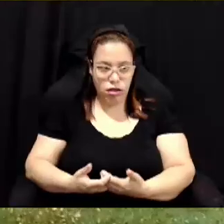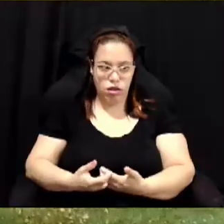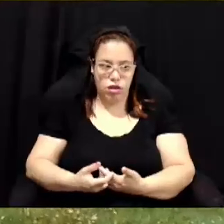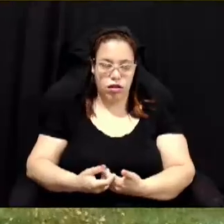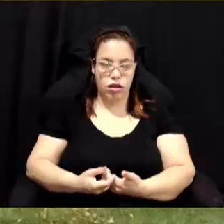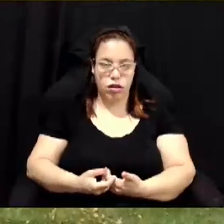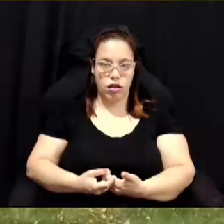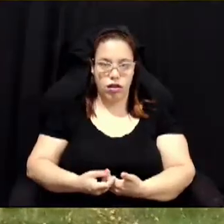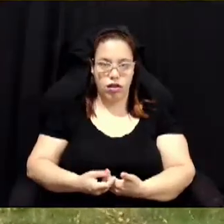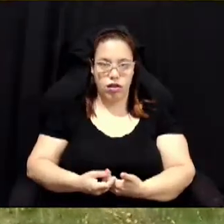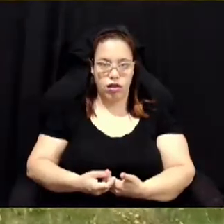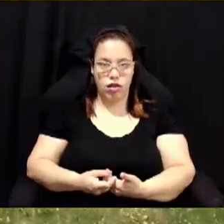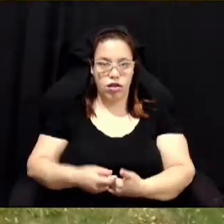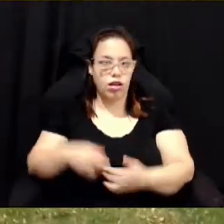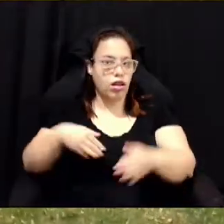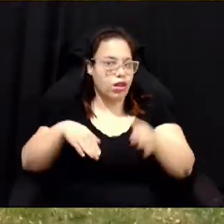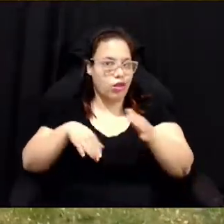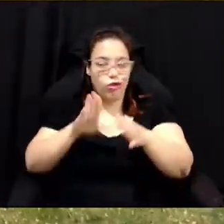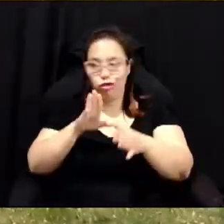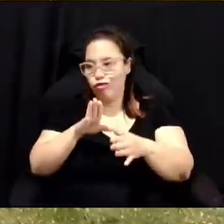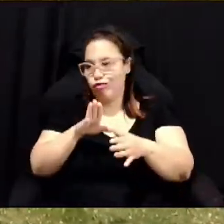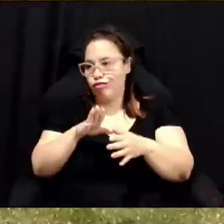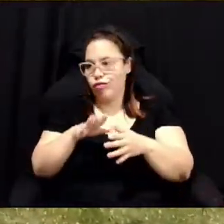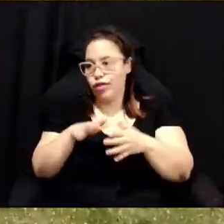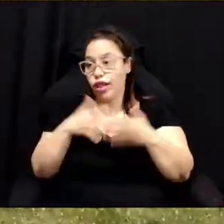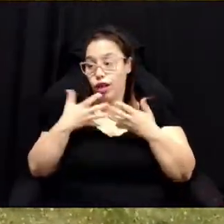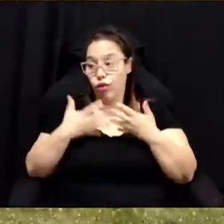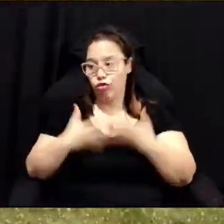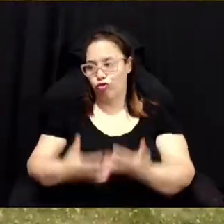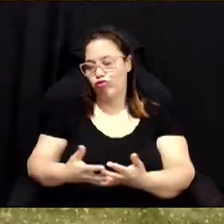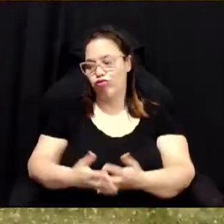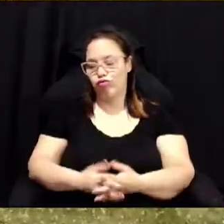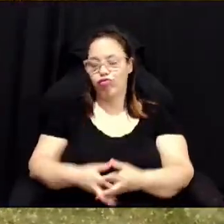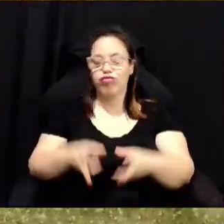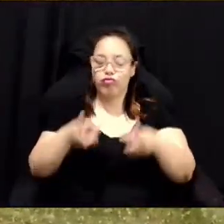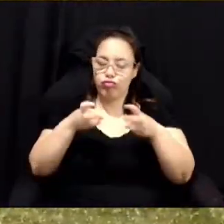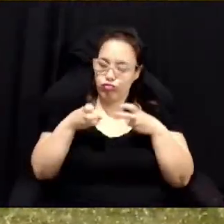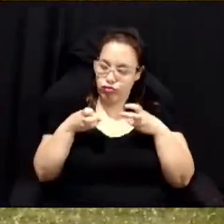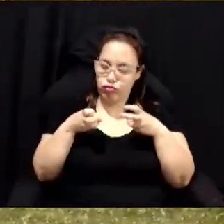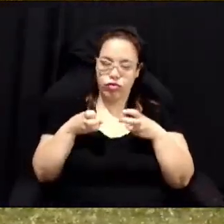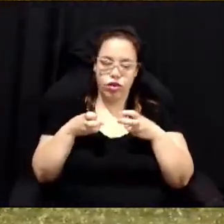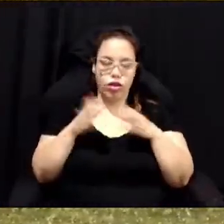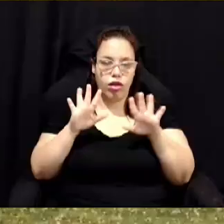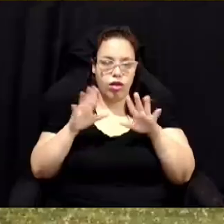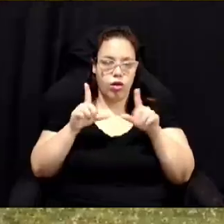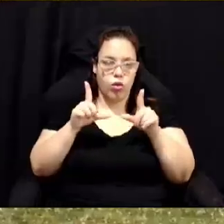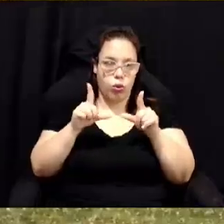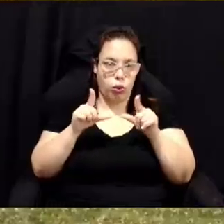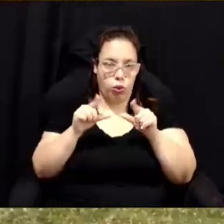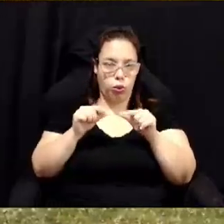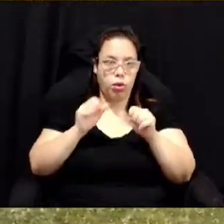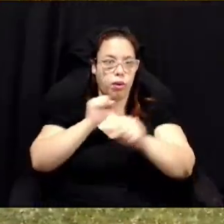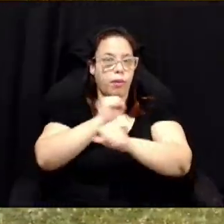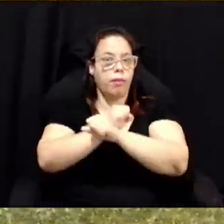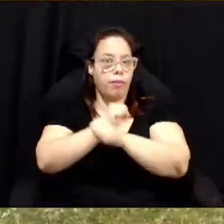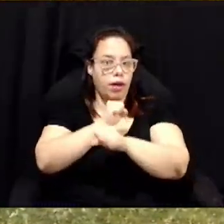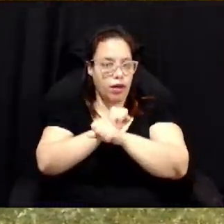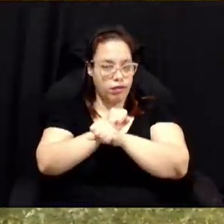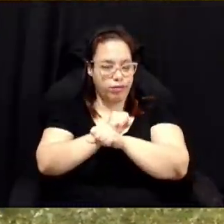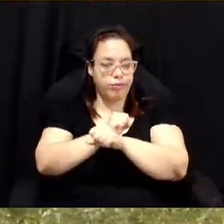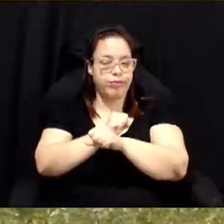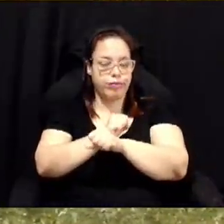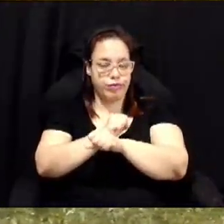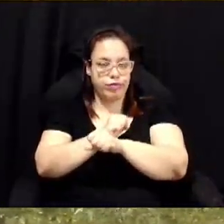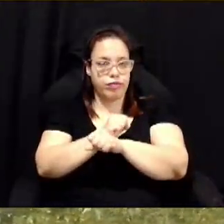até onde ele quiser, até ele não aguentar mais. Então, se perceber que ele está começando já a diminuir o ritmo, para um pouco. Tem animal que até